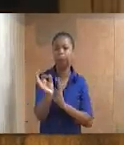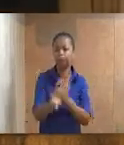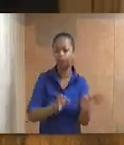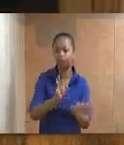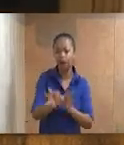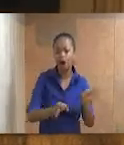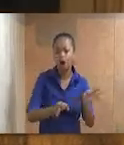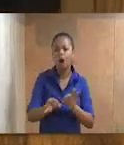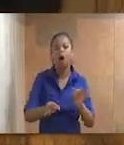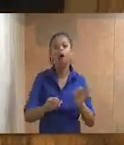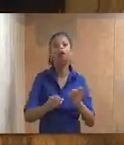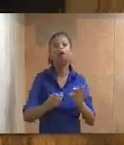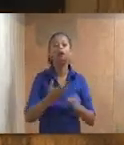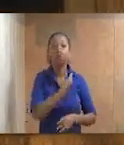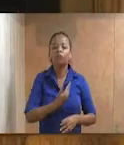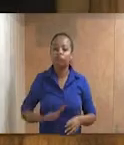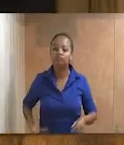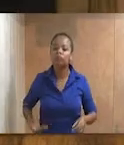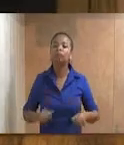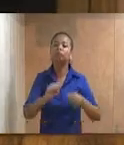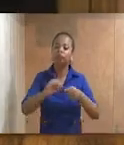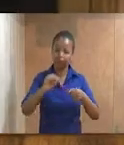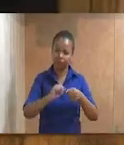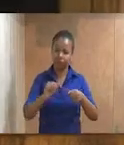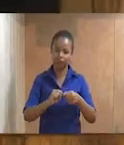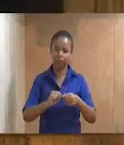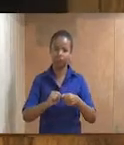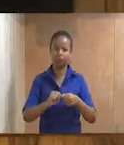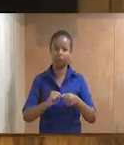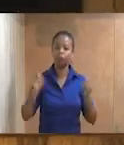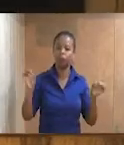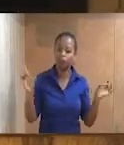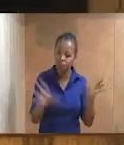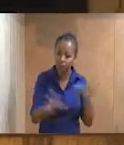fazendo. Fale a verdade.